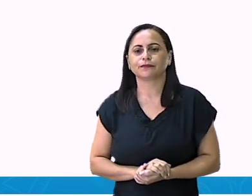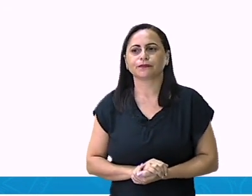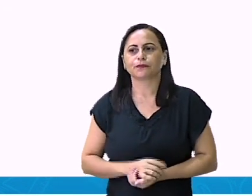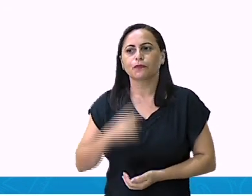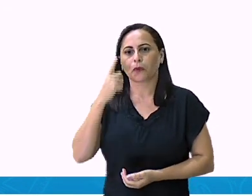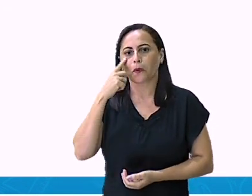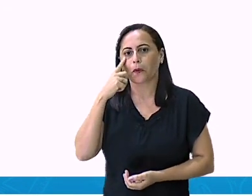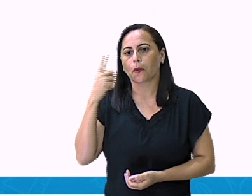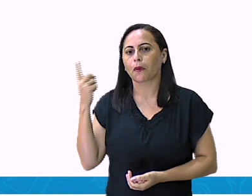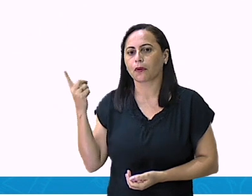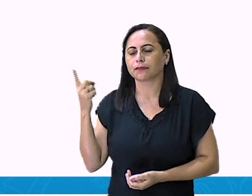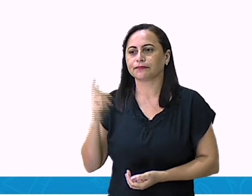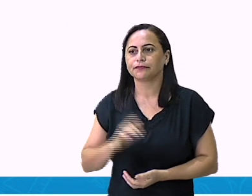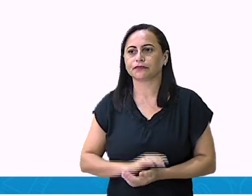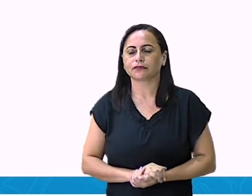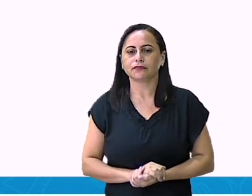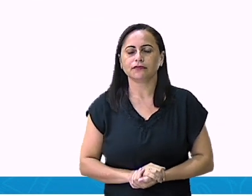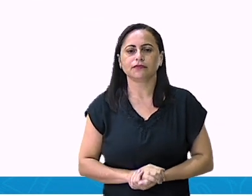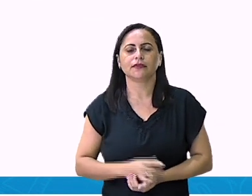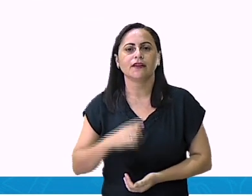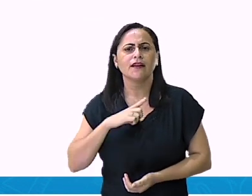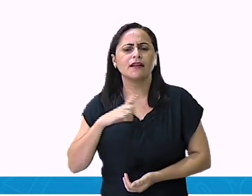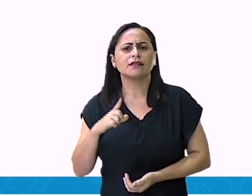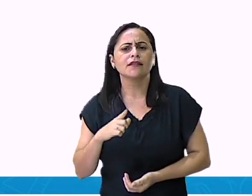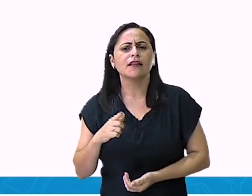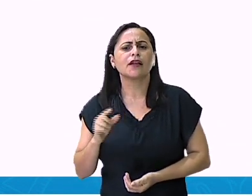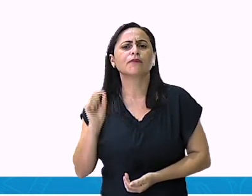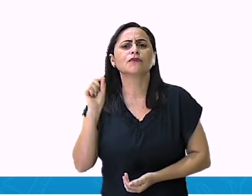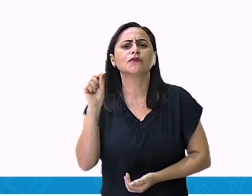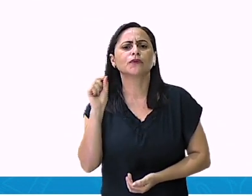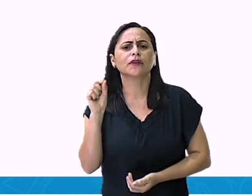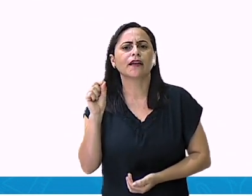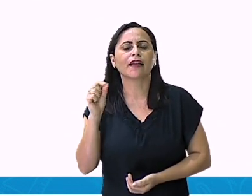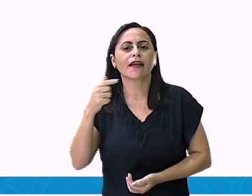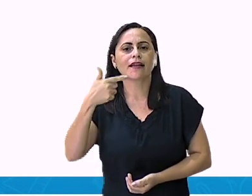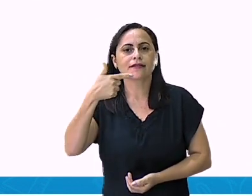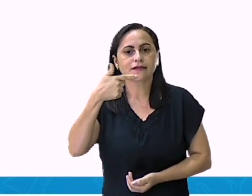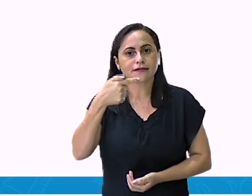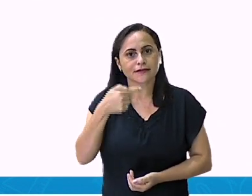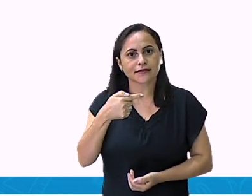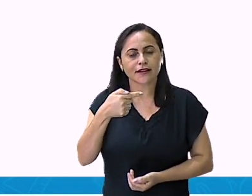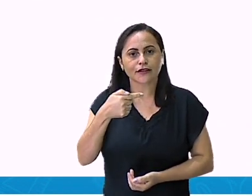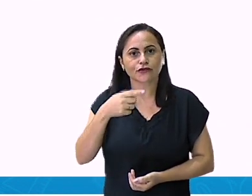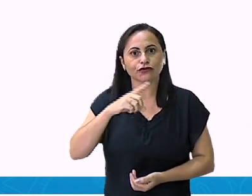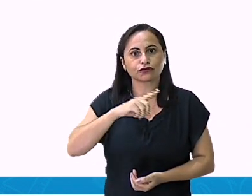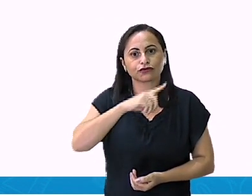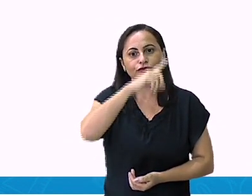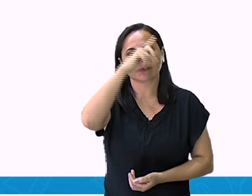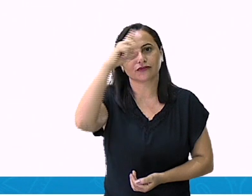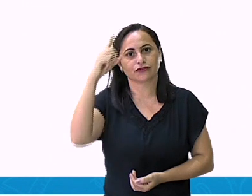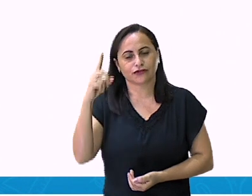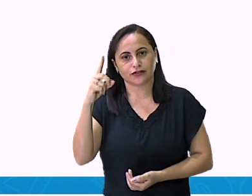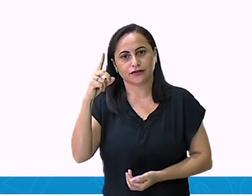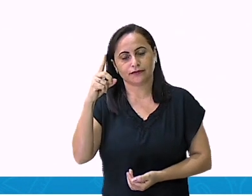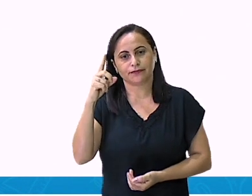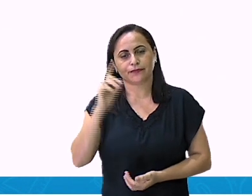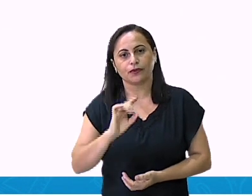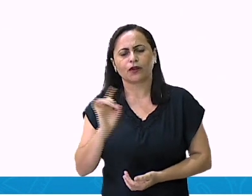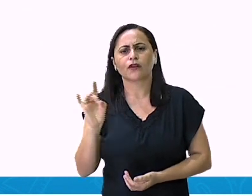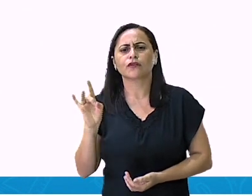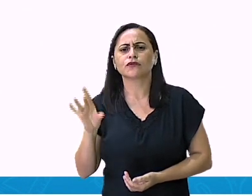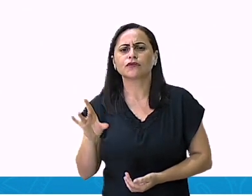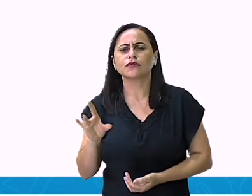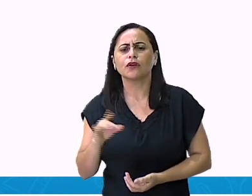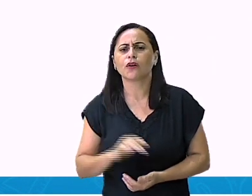Olha que legal. Nós temos aqui sete dias. Só